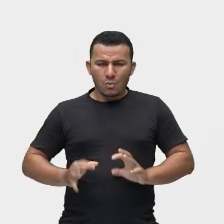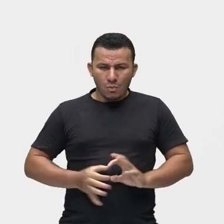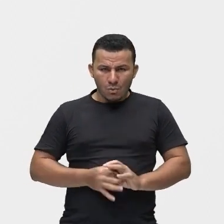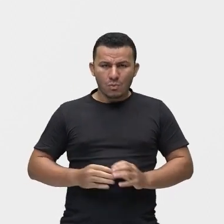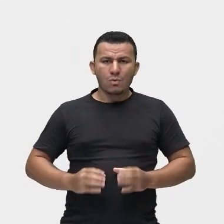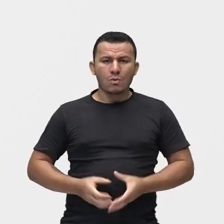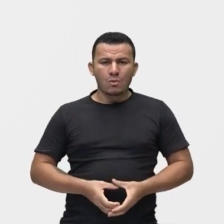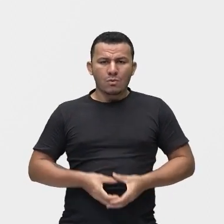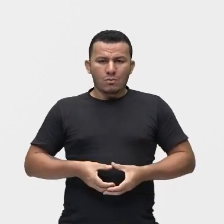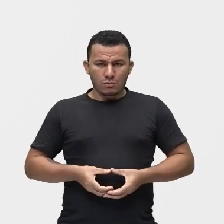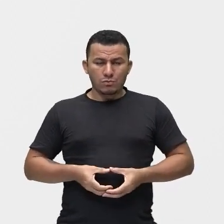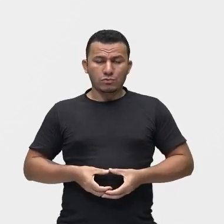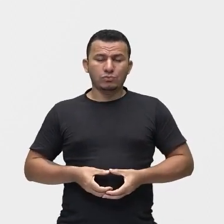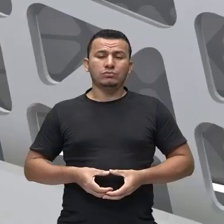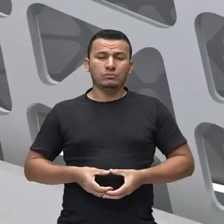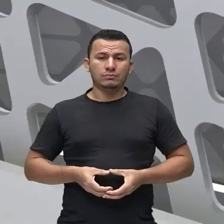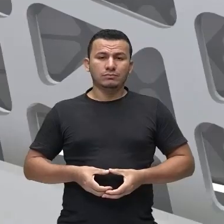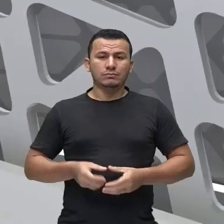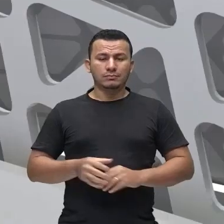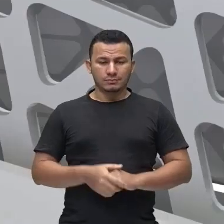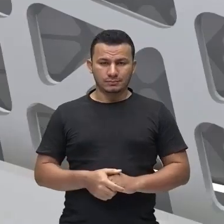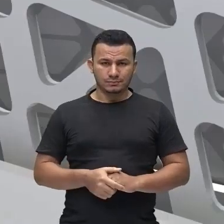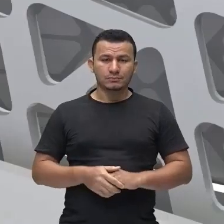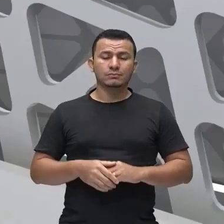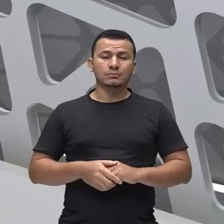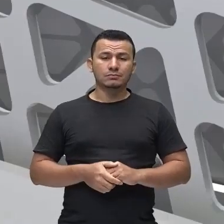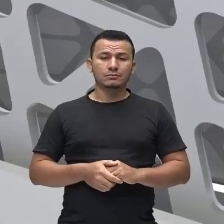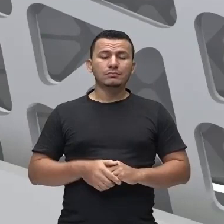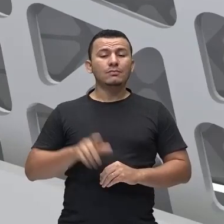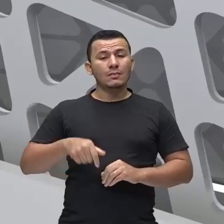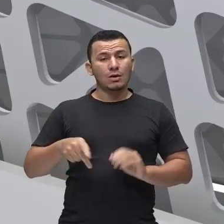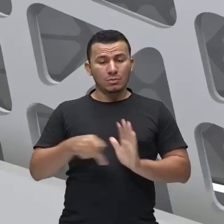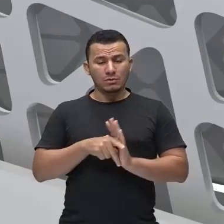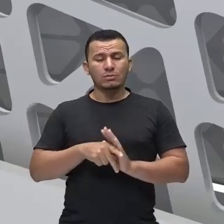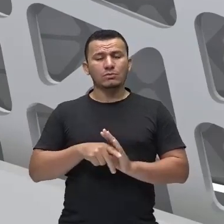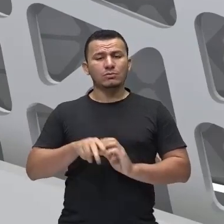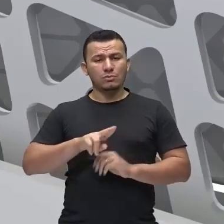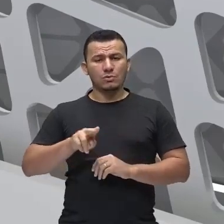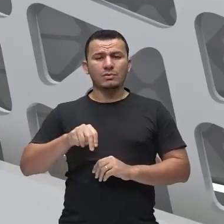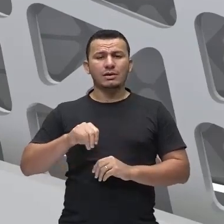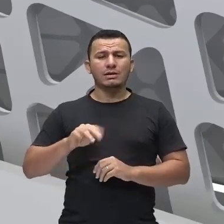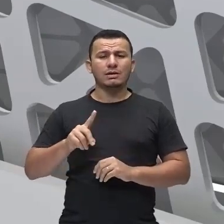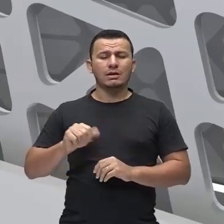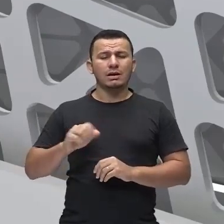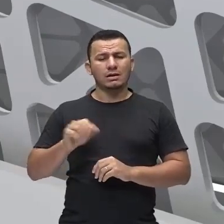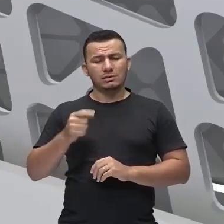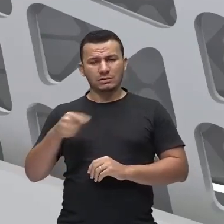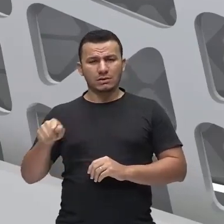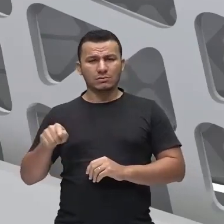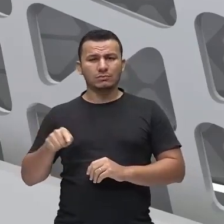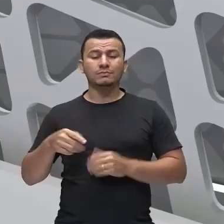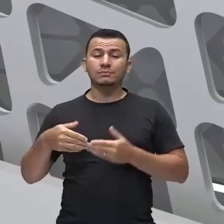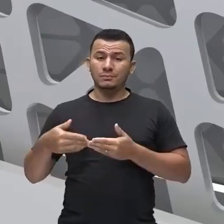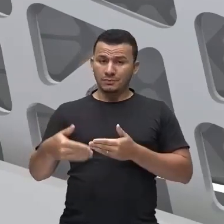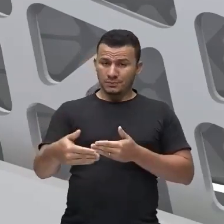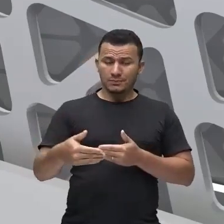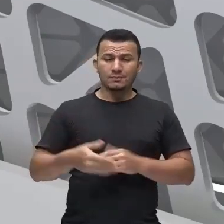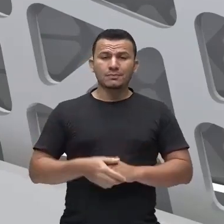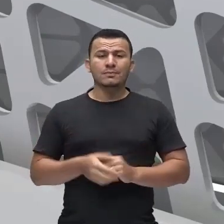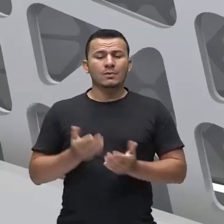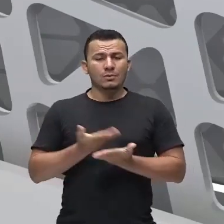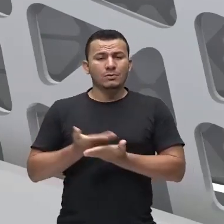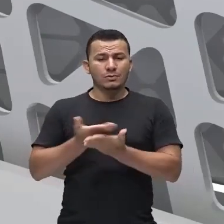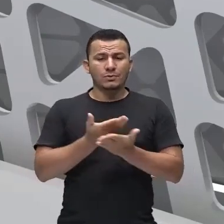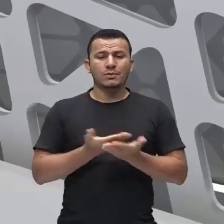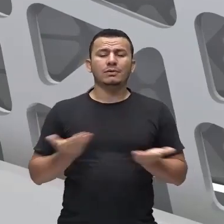fecundação até a implantação na parede do útero, que é o processo de nidação, ok? Continuem acompanhando aí, que